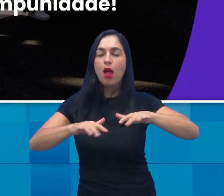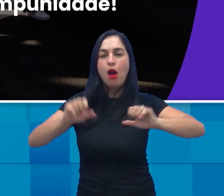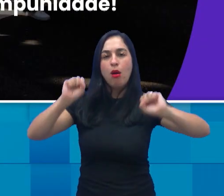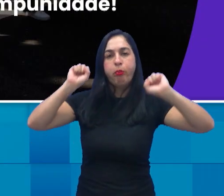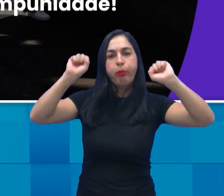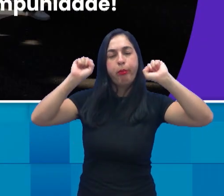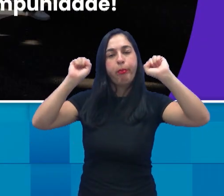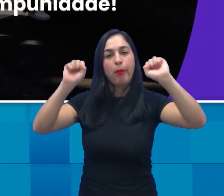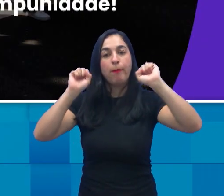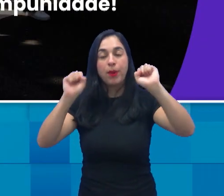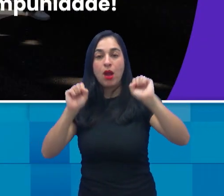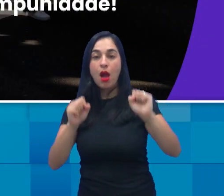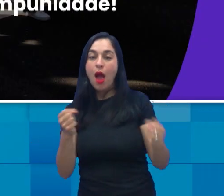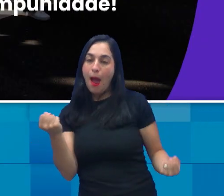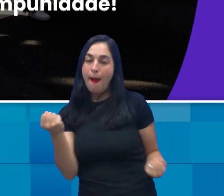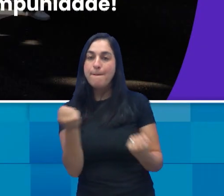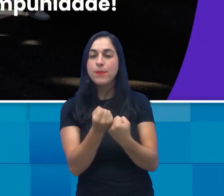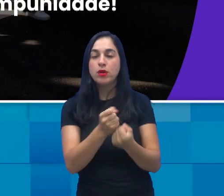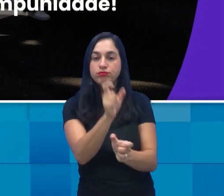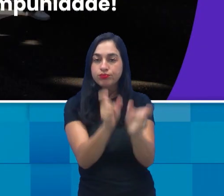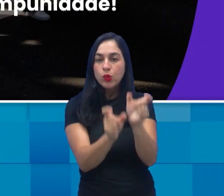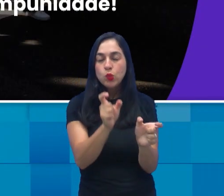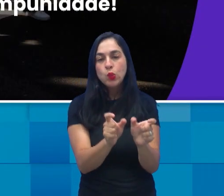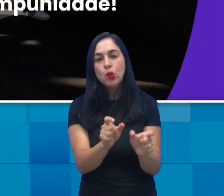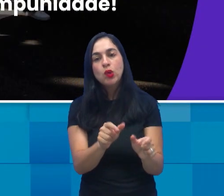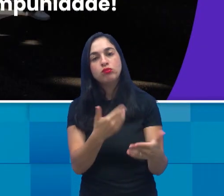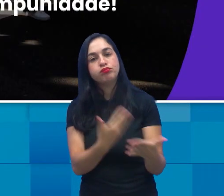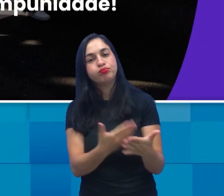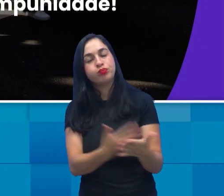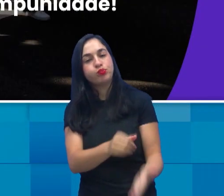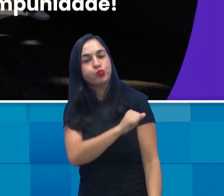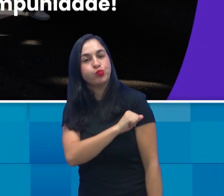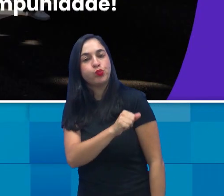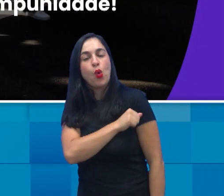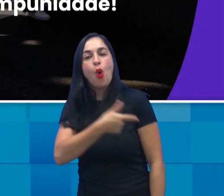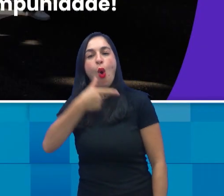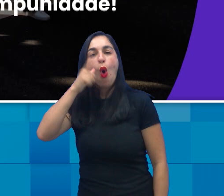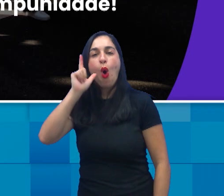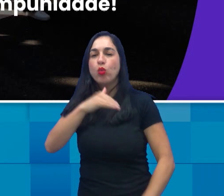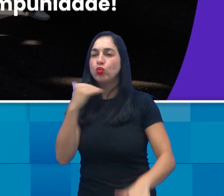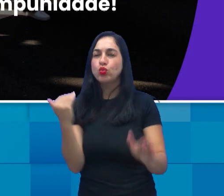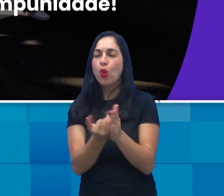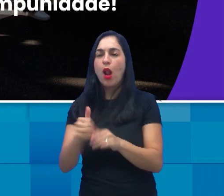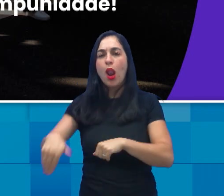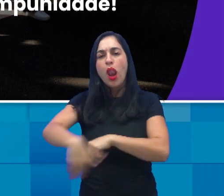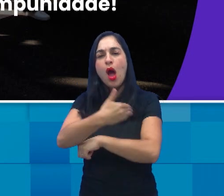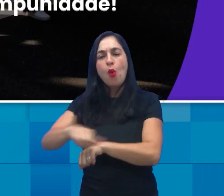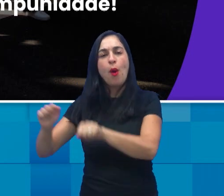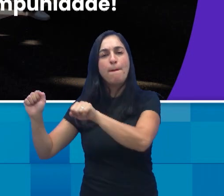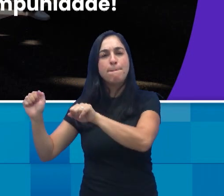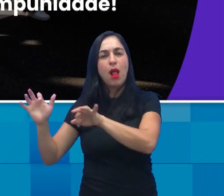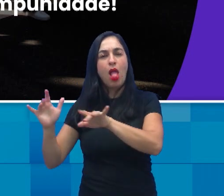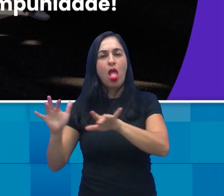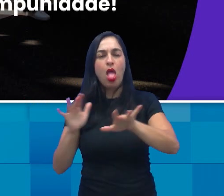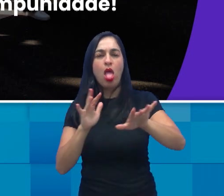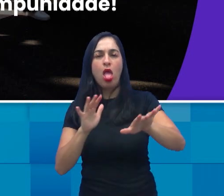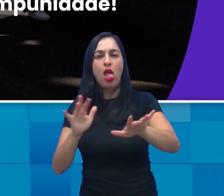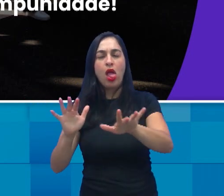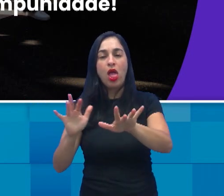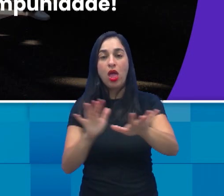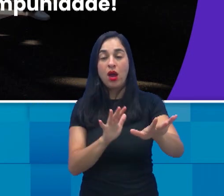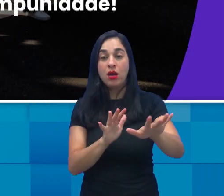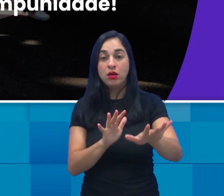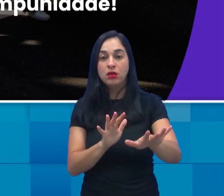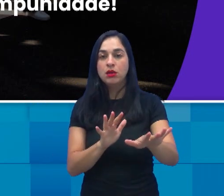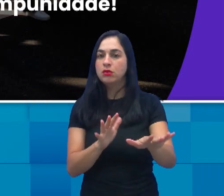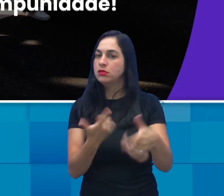estudantes tomaram as ruas de São José no dia de ontem. Não vamos nos calar enquanto o ambiente